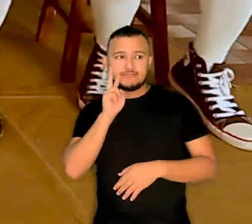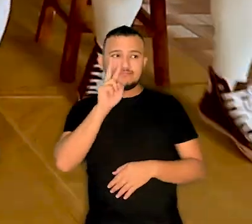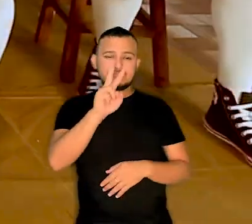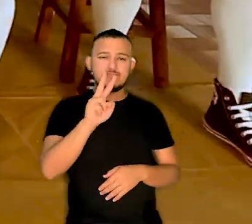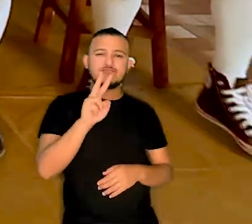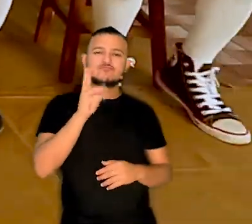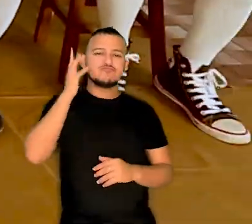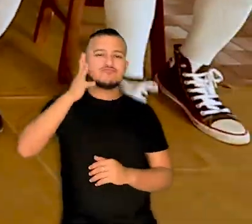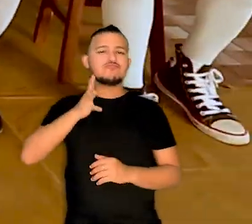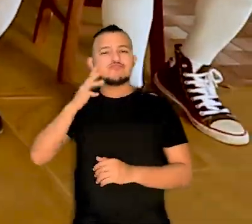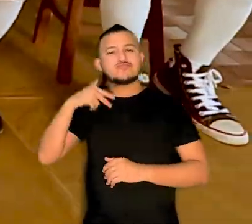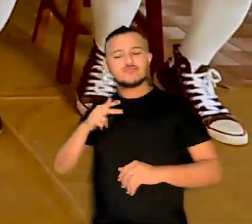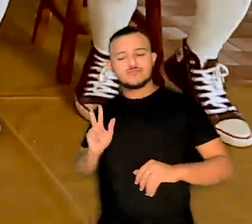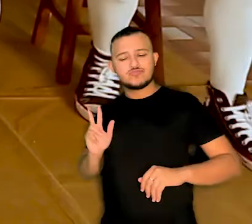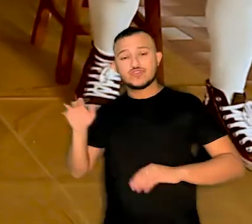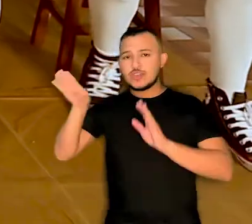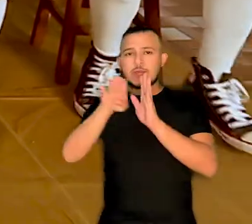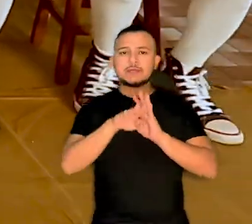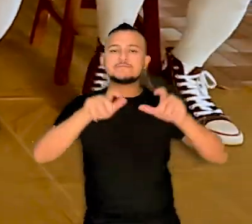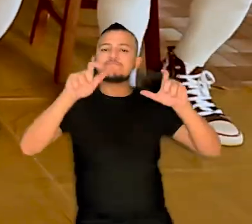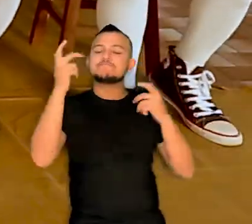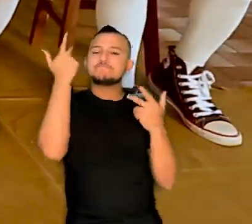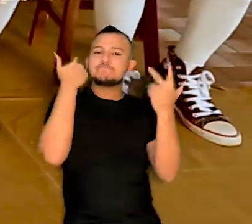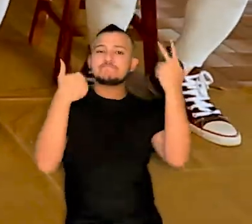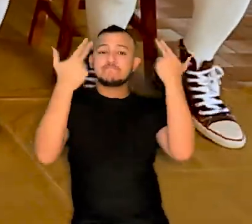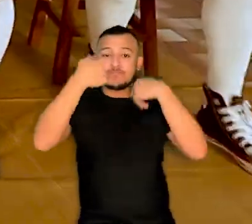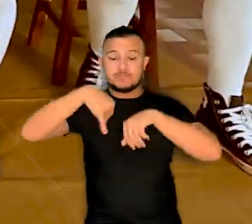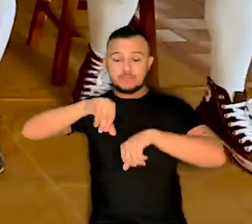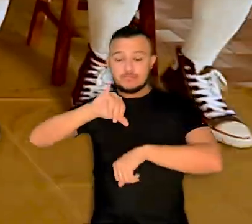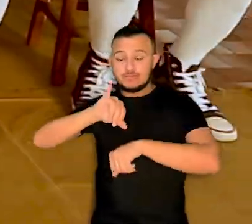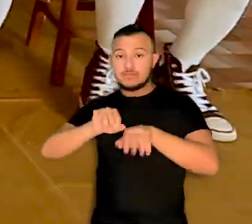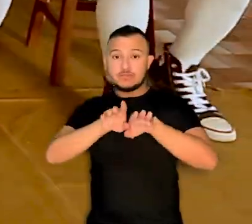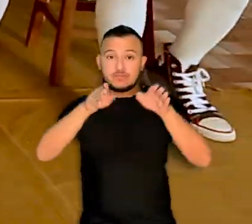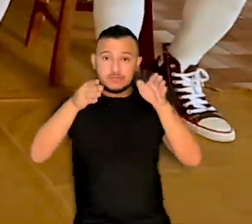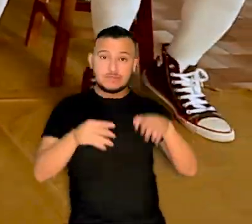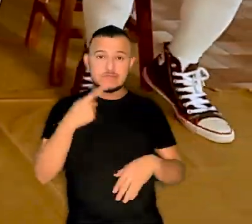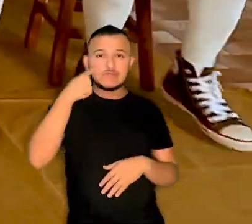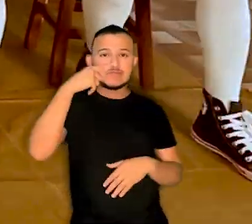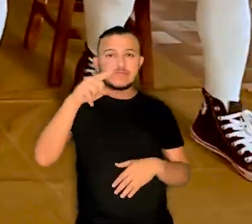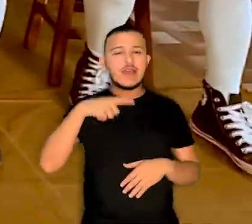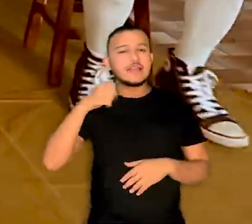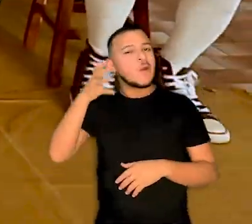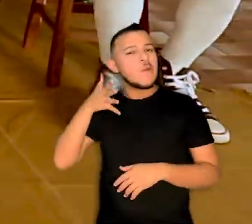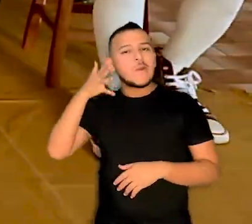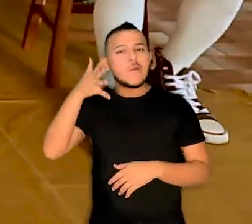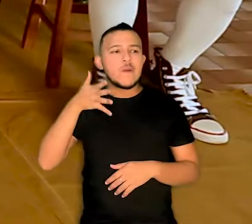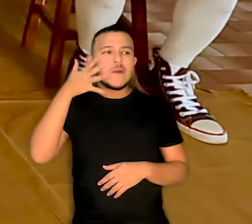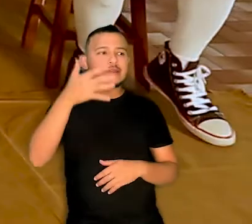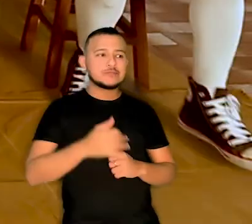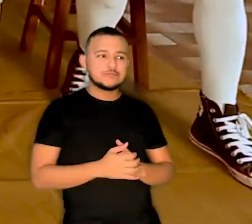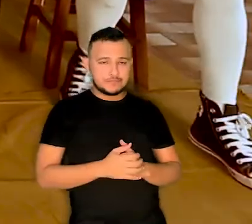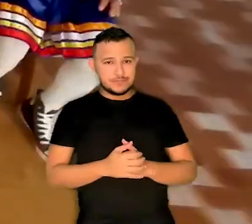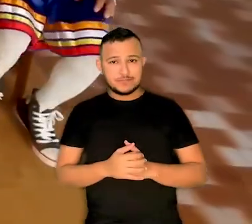Eu cheguei no salão de beleza, em cima da mesa eu não vi arató. E